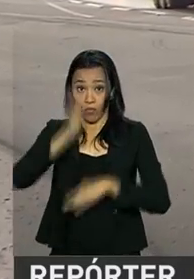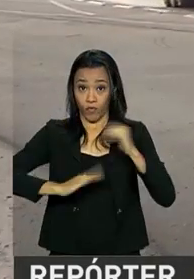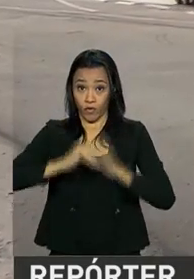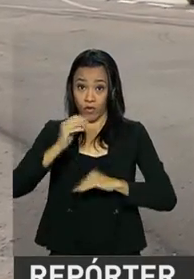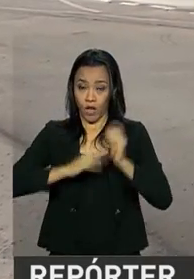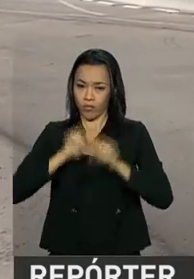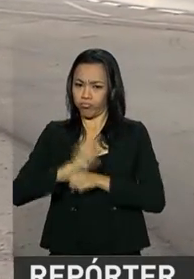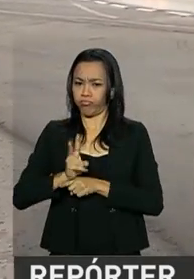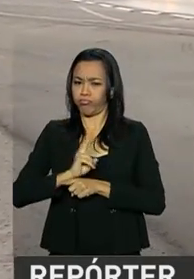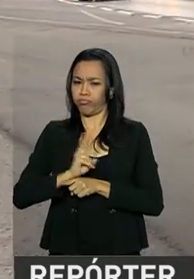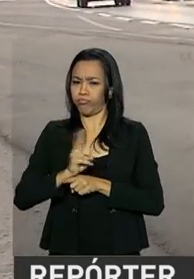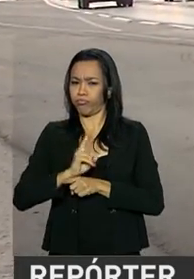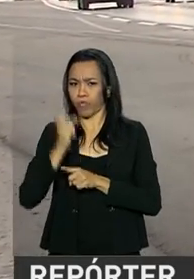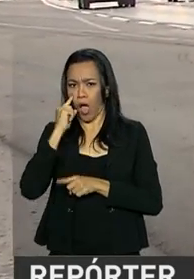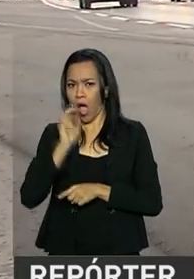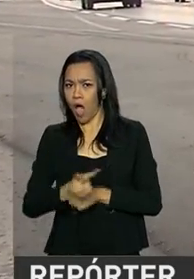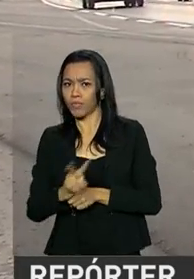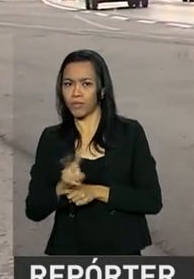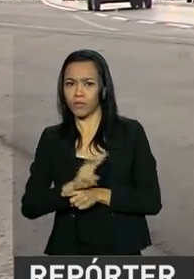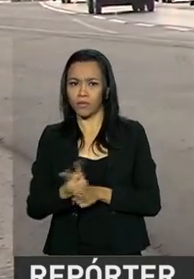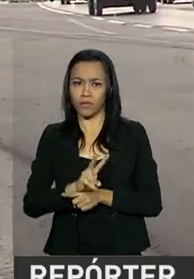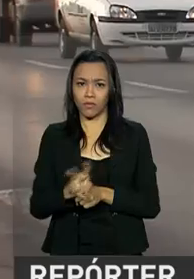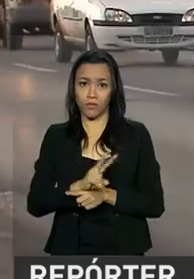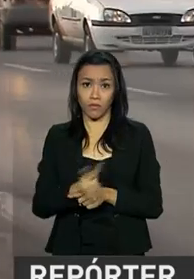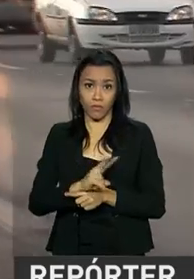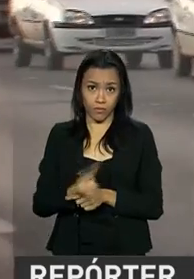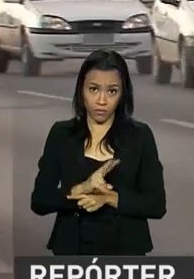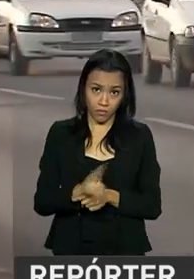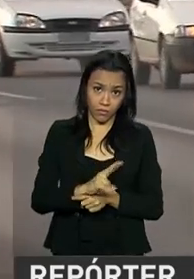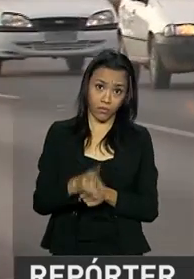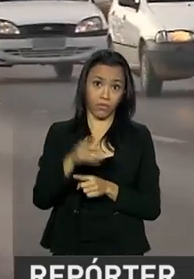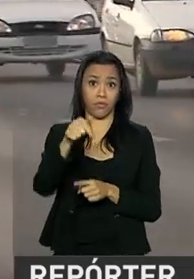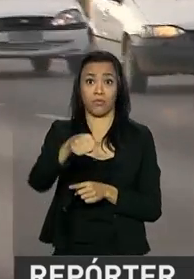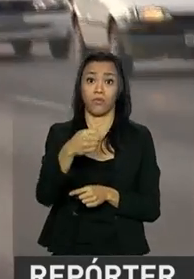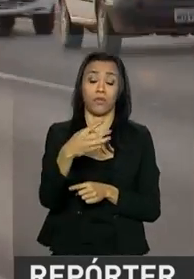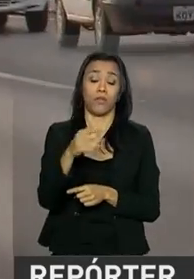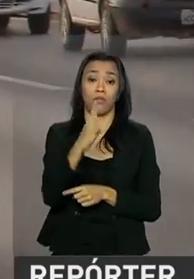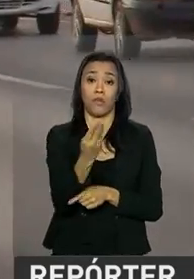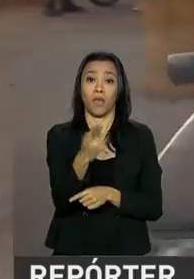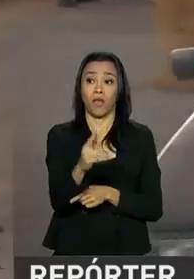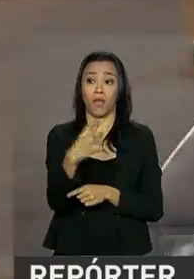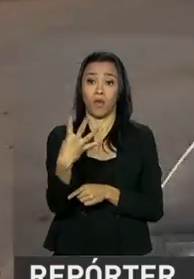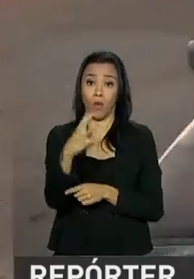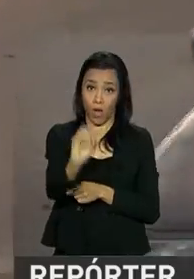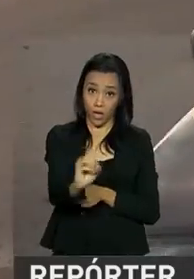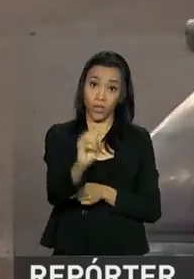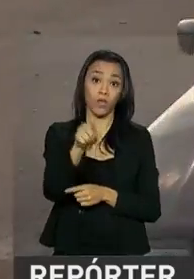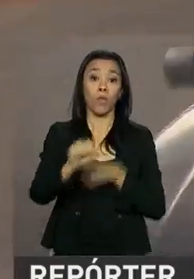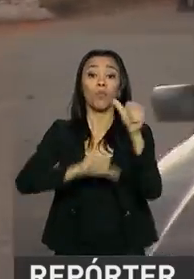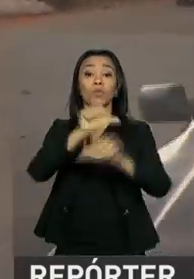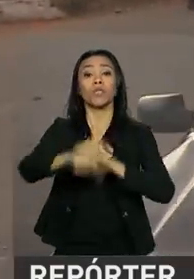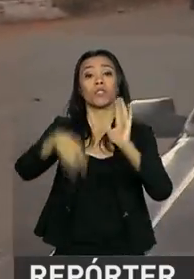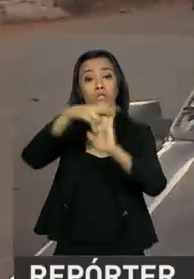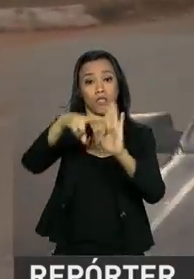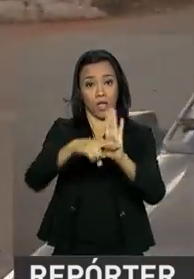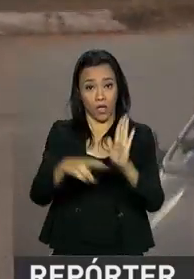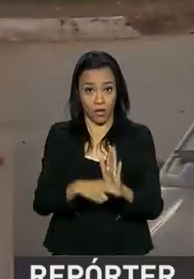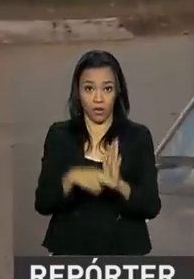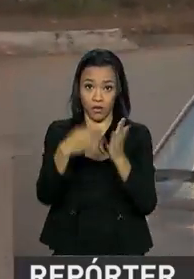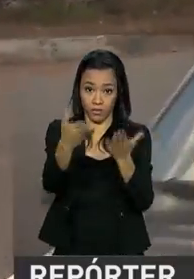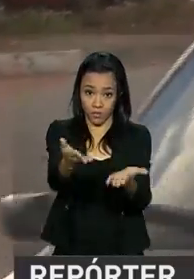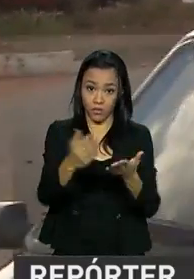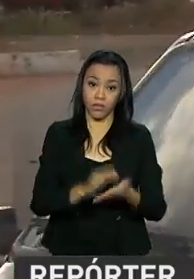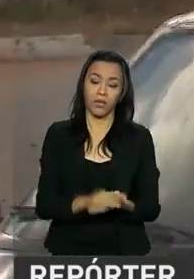Federal fizeram blits na BR040 no Distrito Federal para informar os motoristas sobre a mudança na legislação